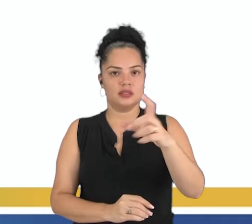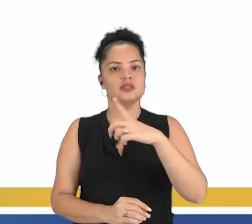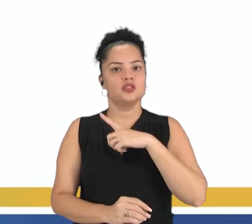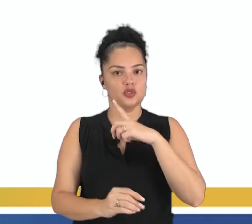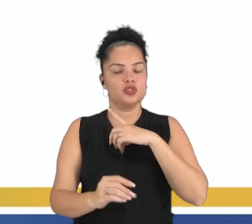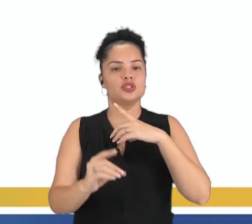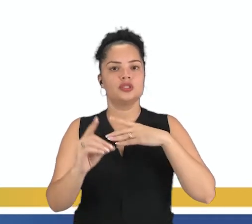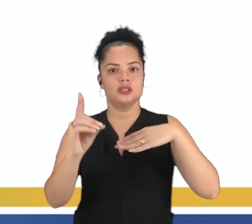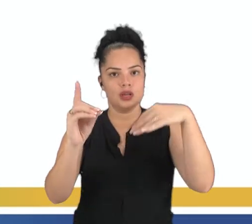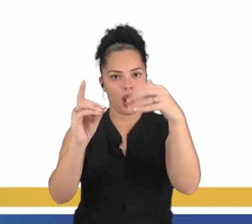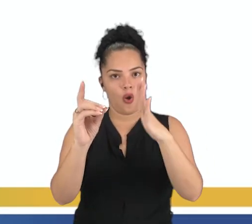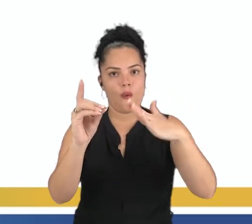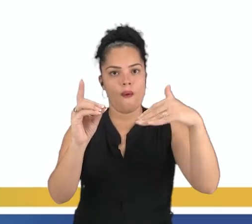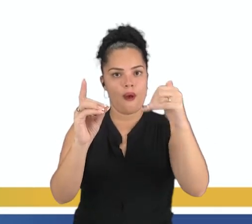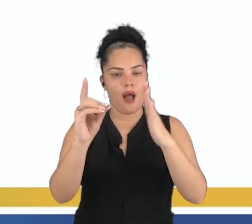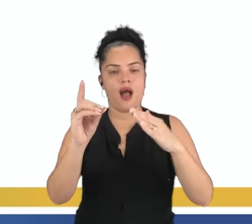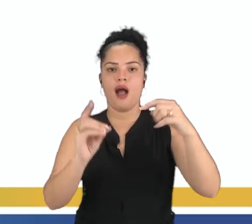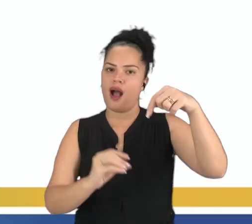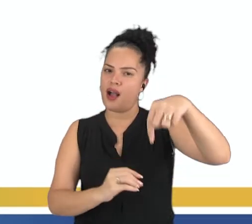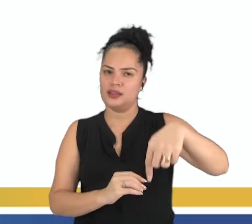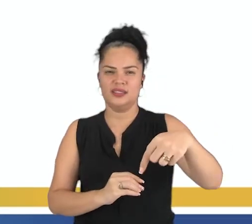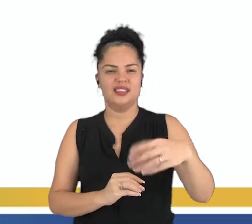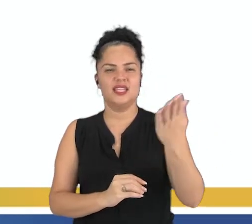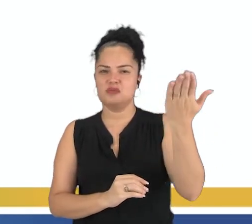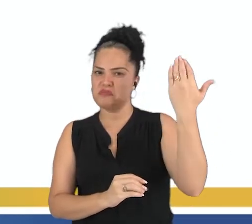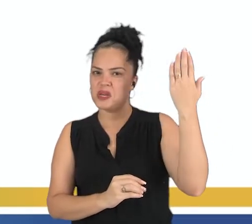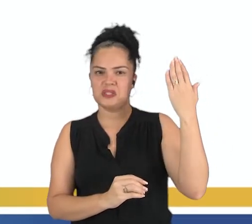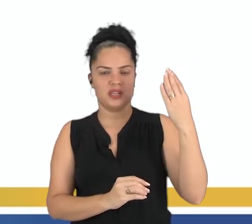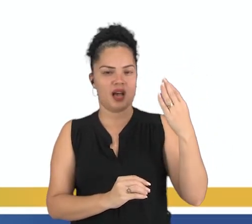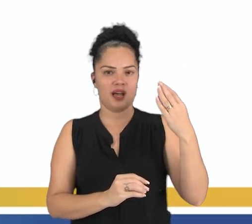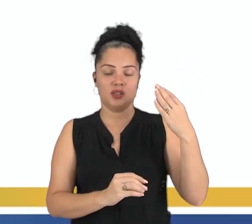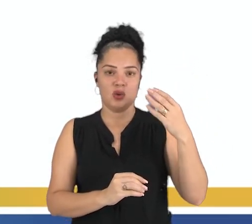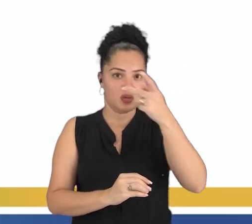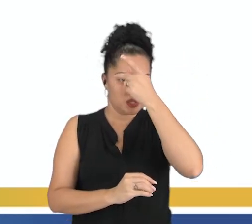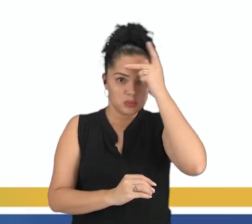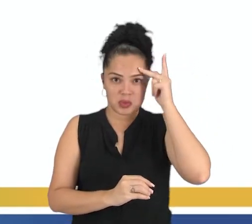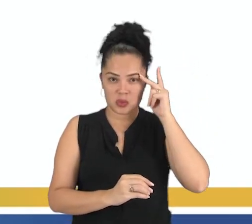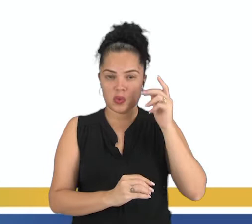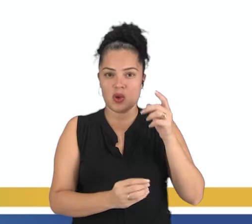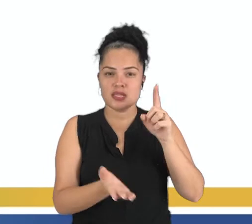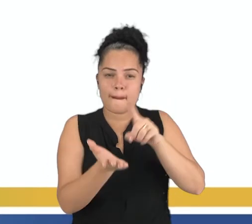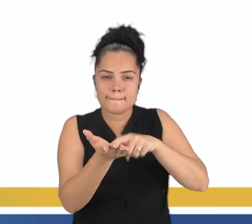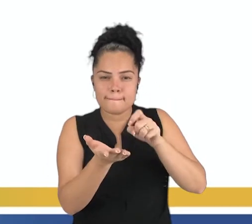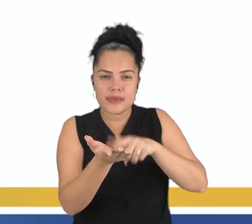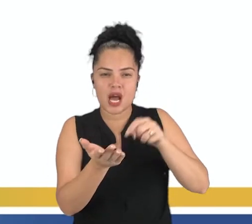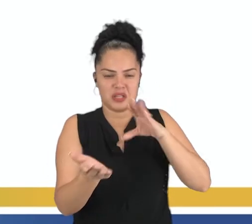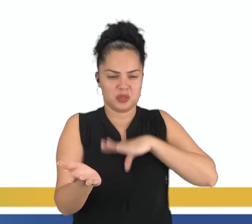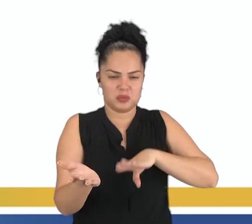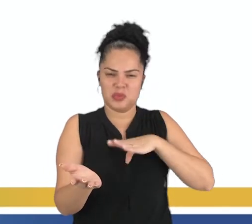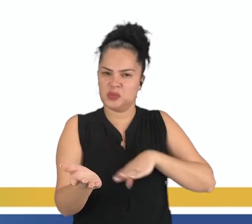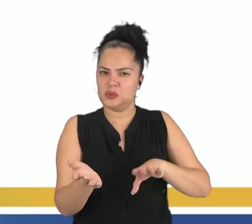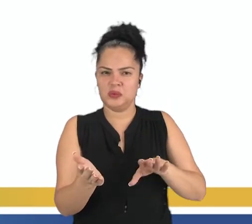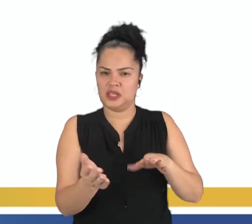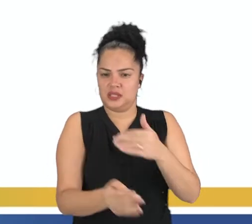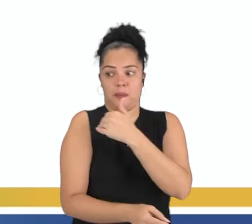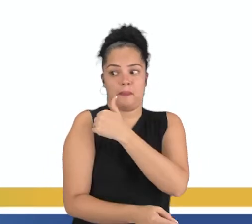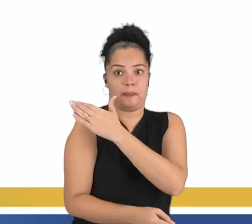pelos escravos, ela não era bem vista pelos portugueses, pelos brancos, porque eles tinham aquele